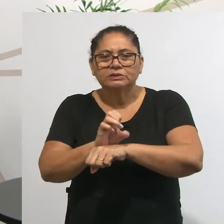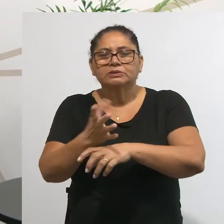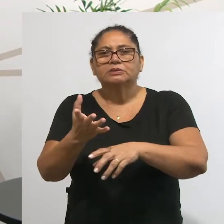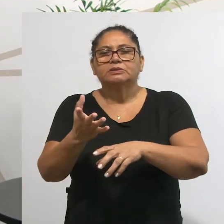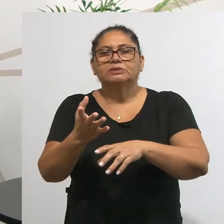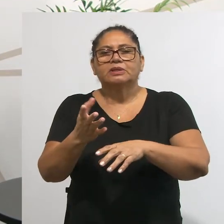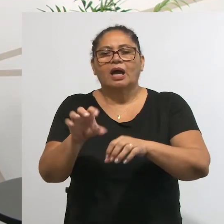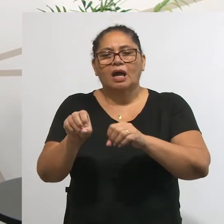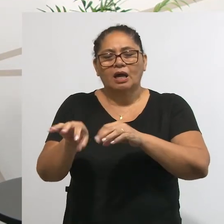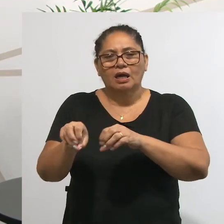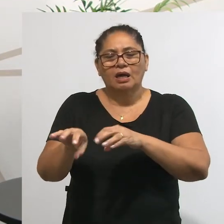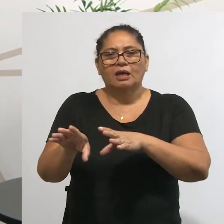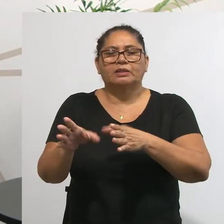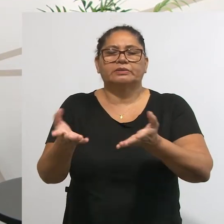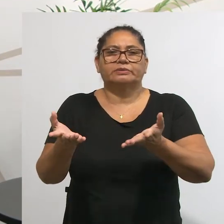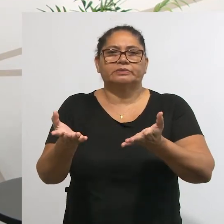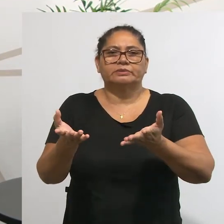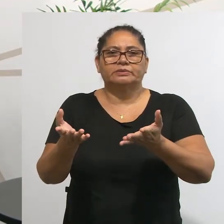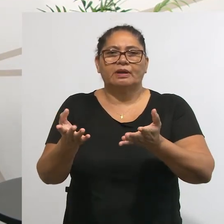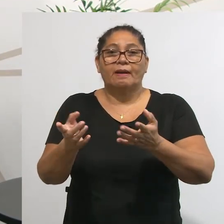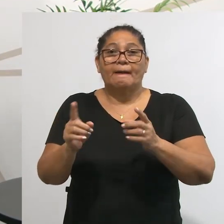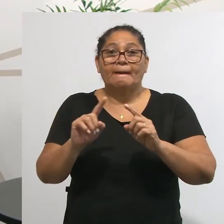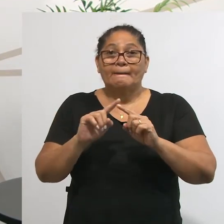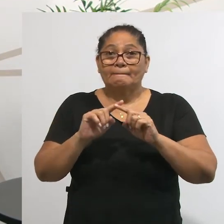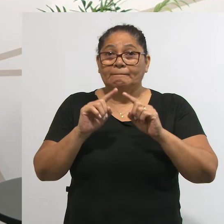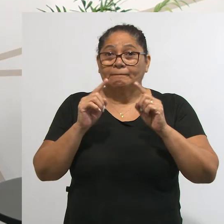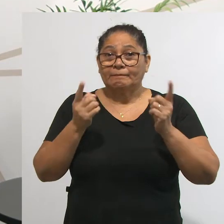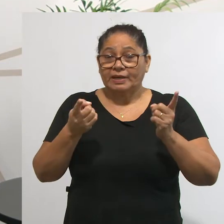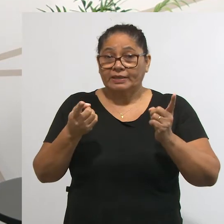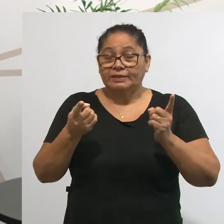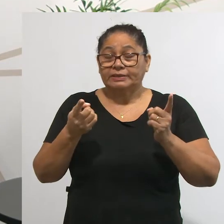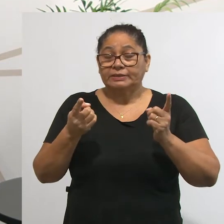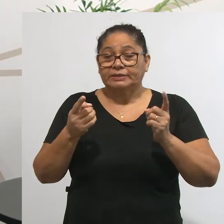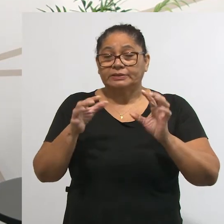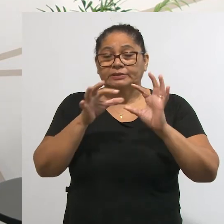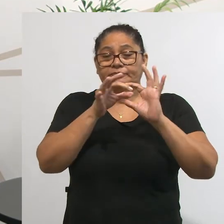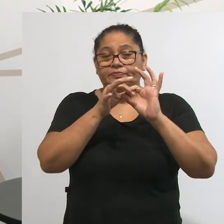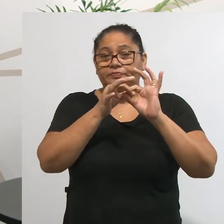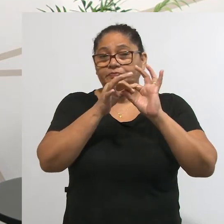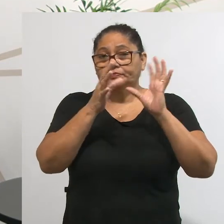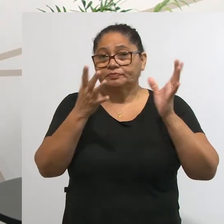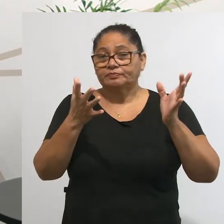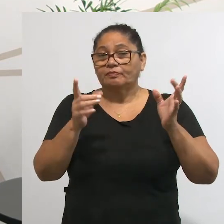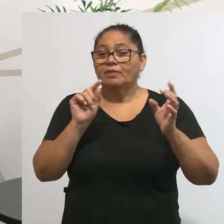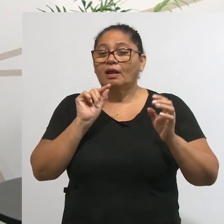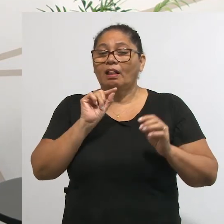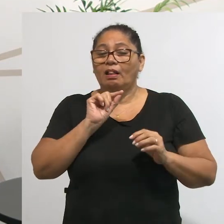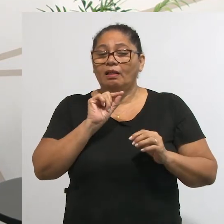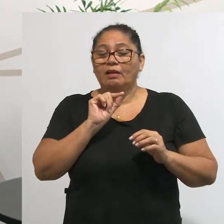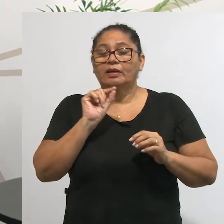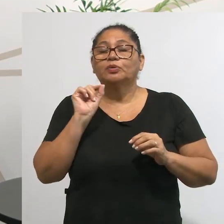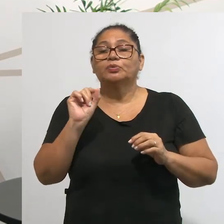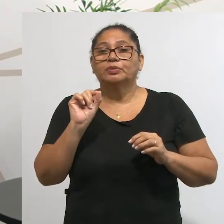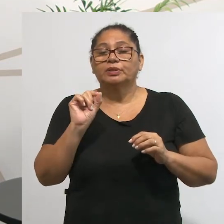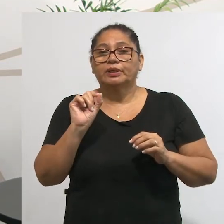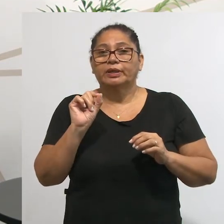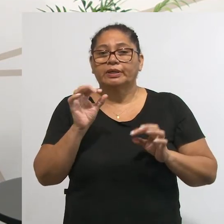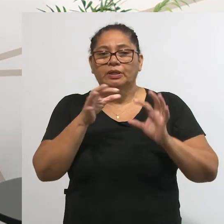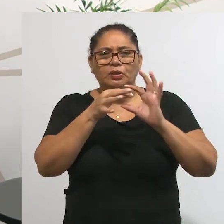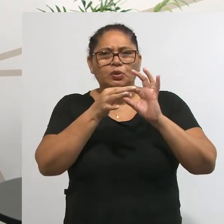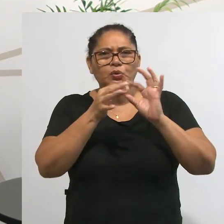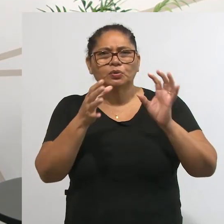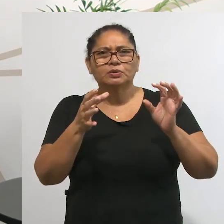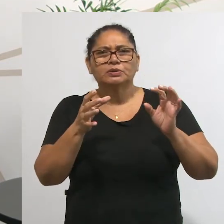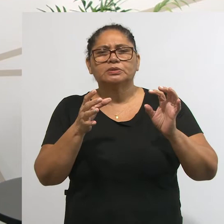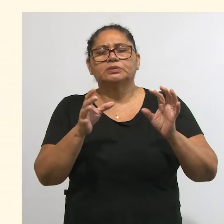né, institucional, sistematizada. Mas a educação libertadora, ela nesse